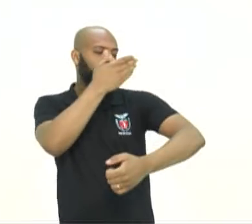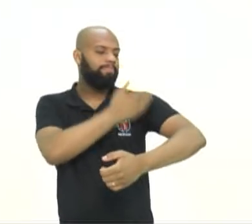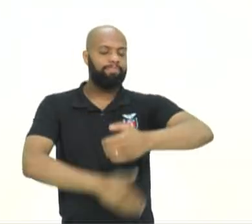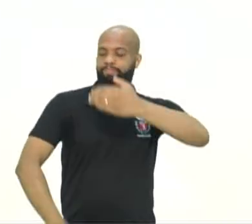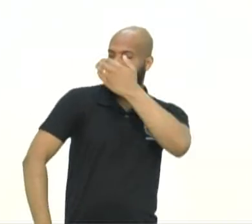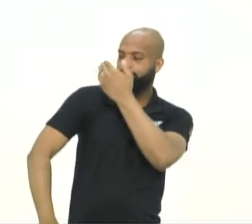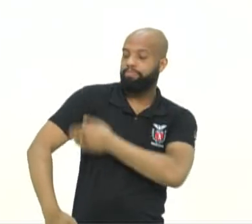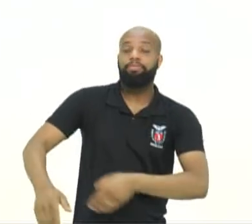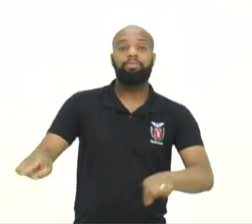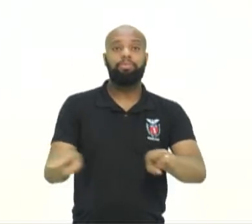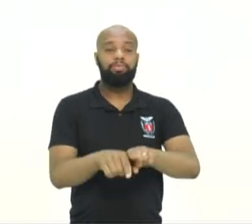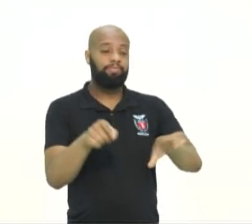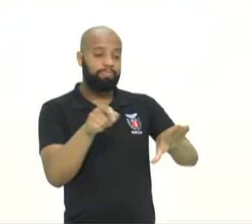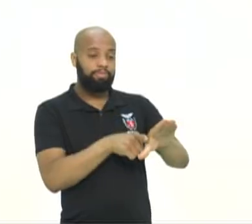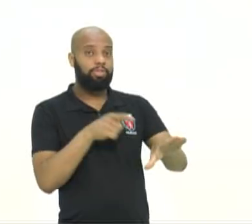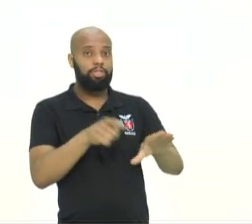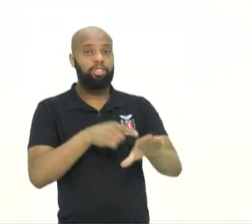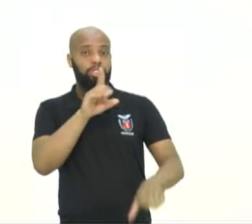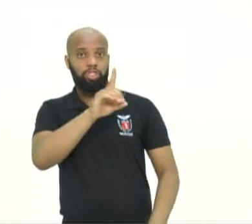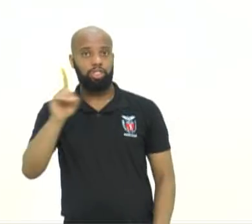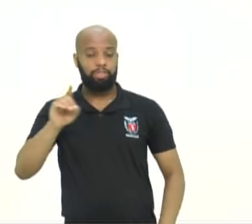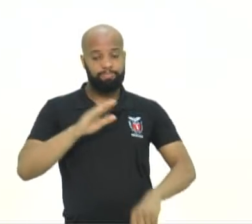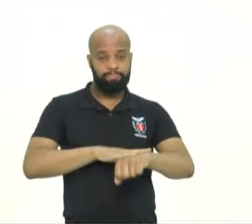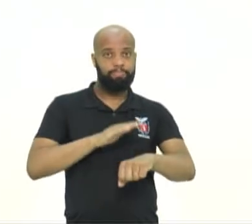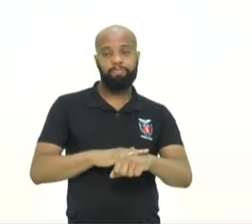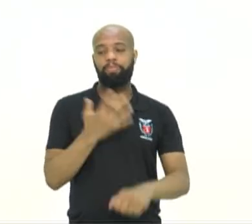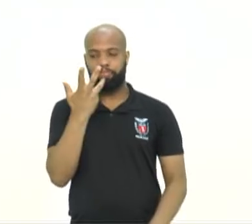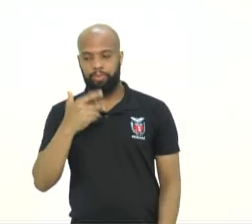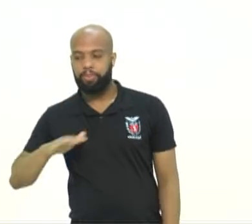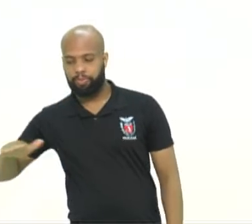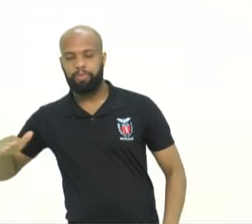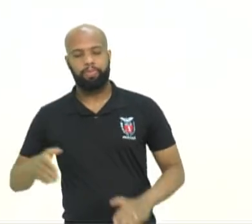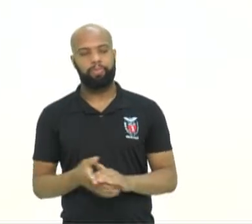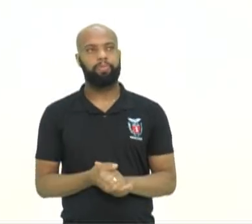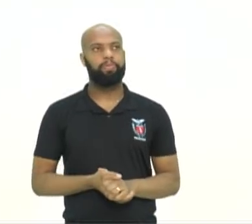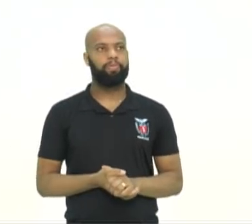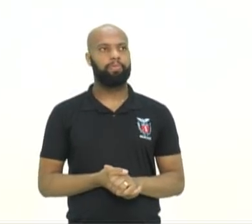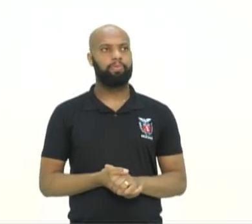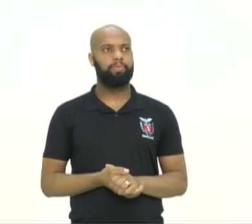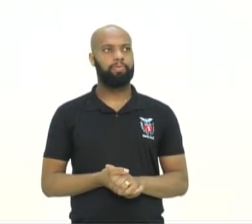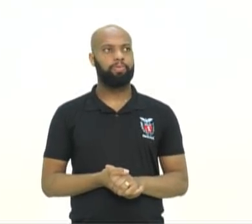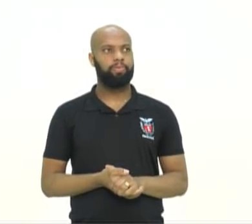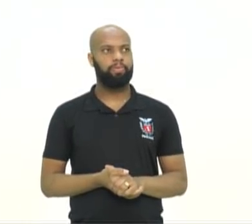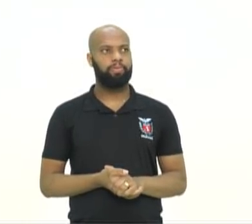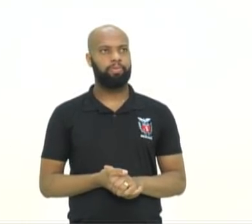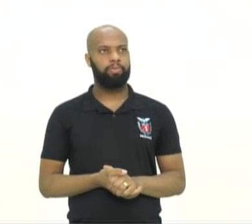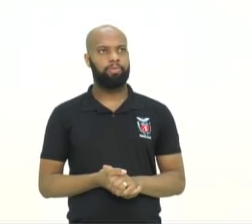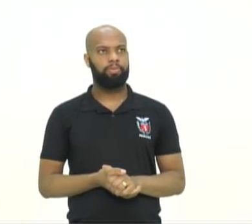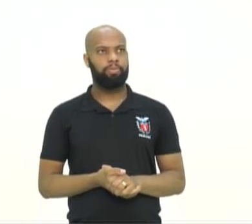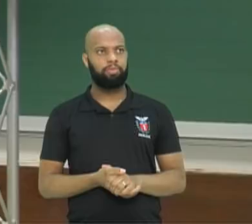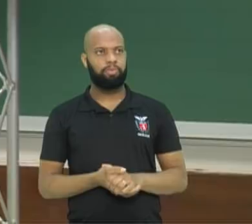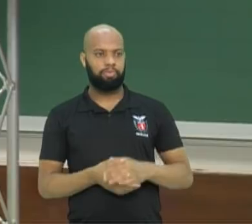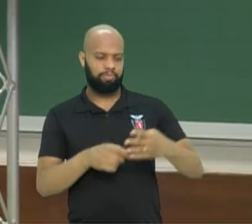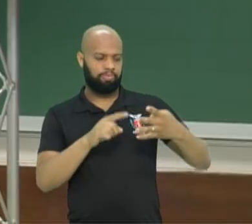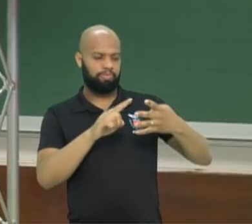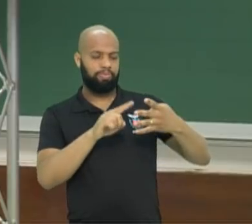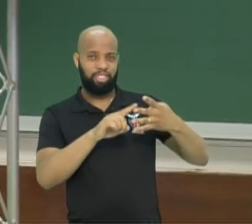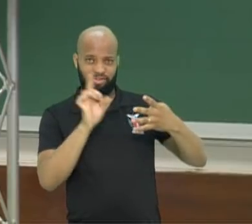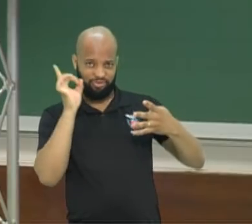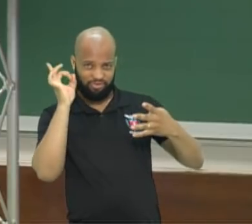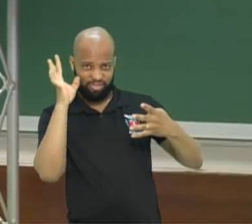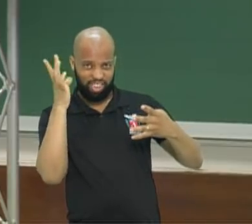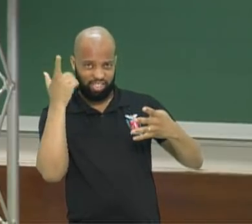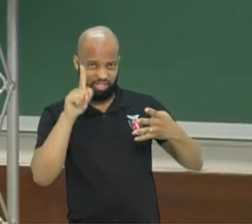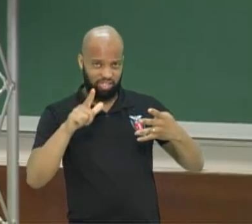e o pé direito quando ela era uma criança. Foi fácil para ela tornar o sonho verdadeiro? Não, né? Não foi